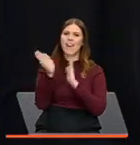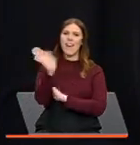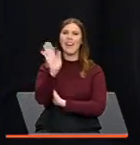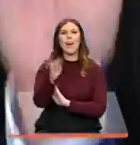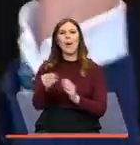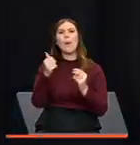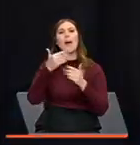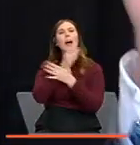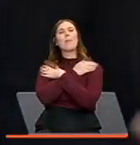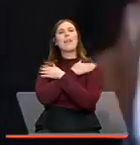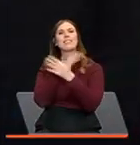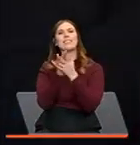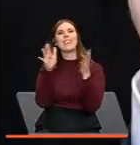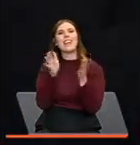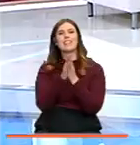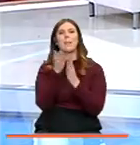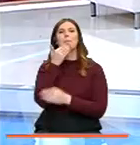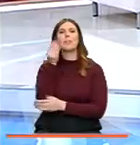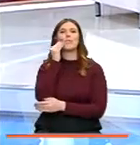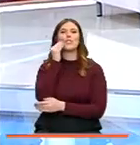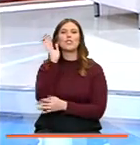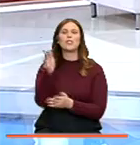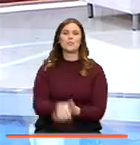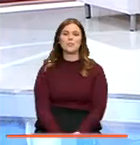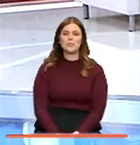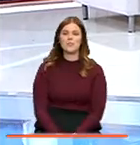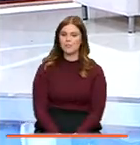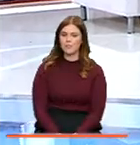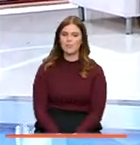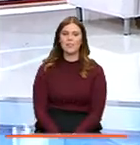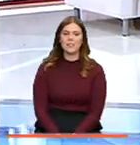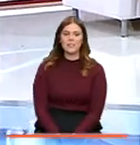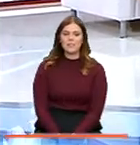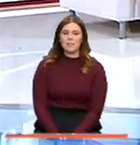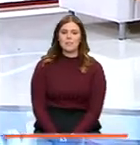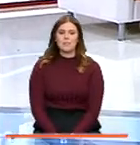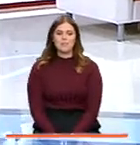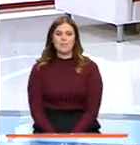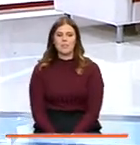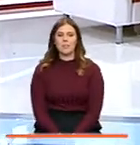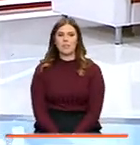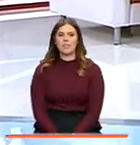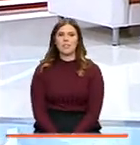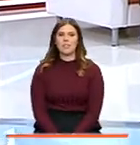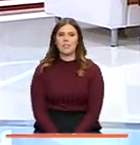Vá, Vítor, um grande abraço. Um abraço. Beijinho, Vítor. Um abraço.